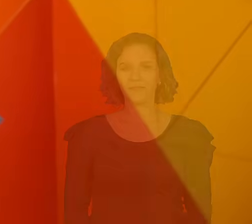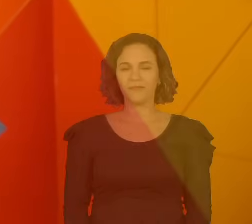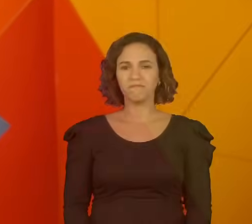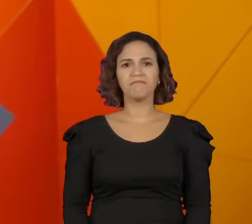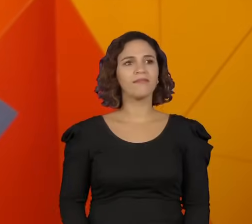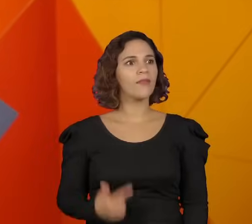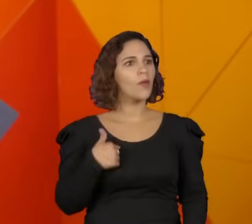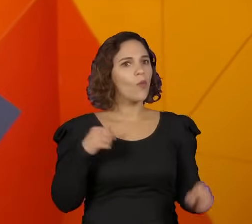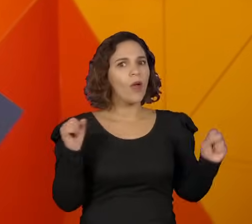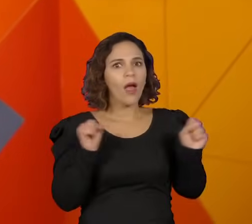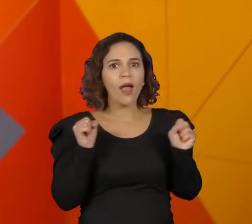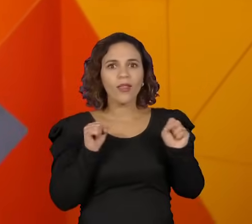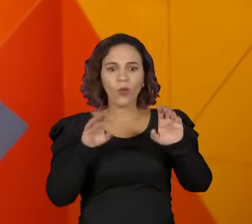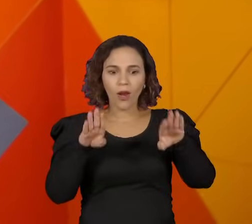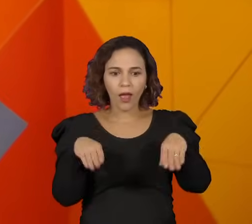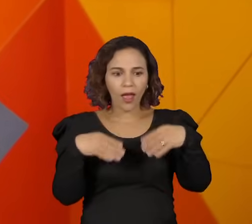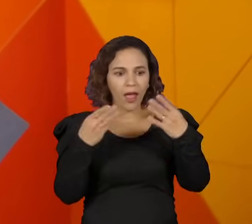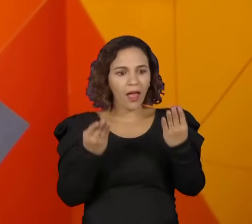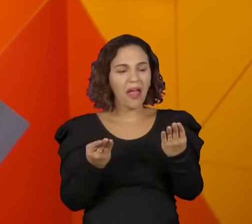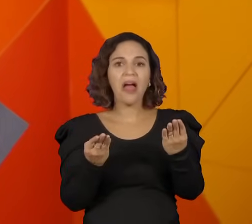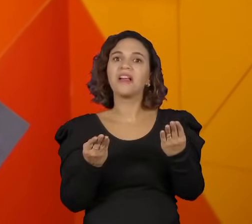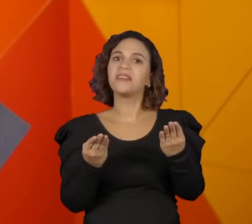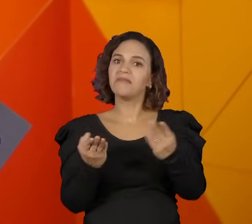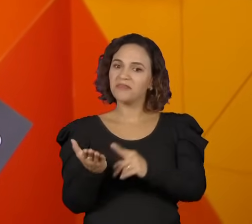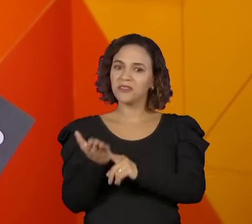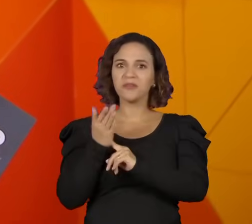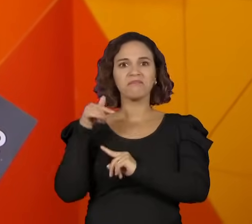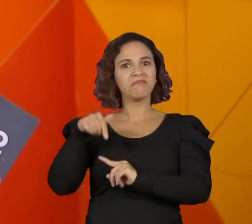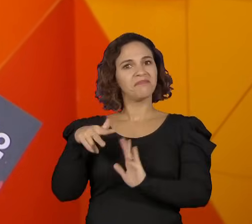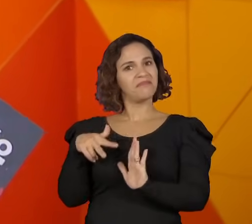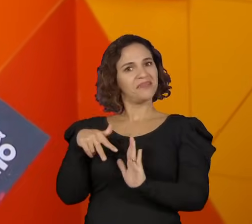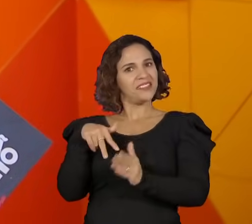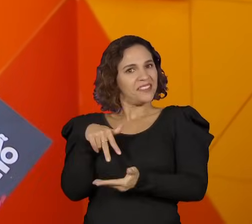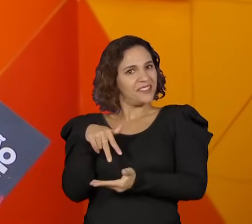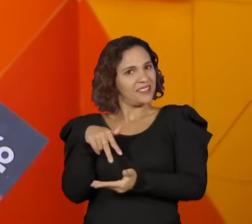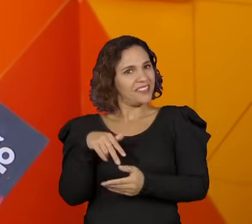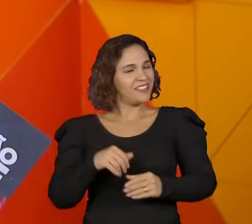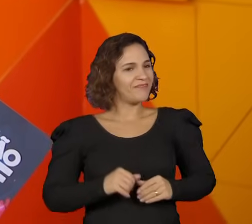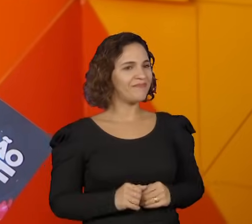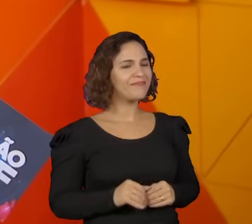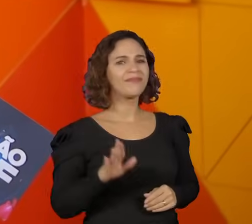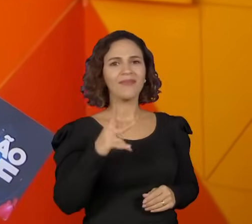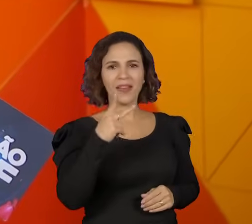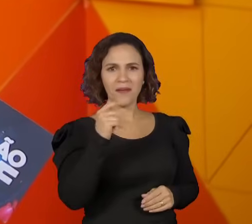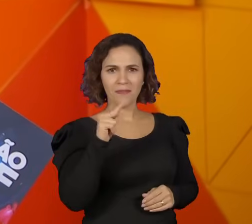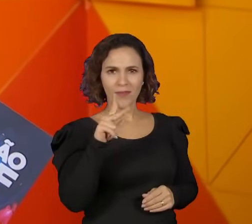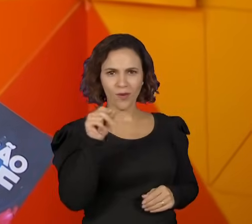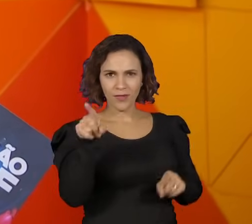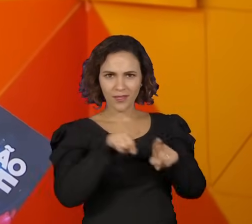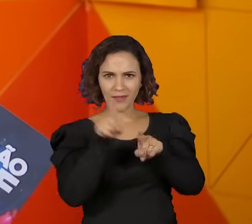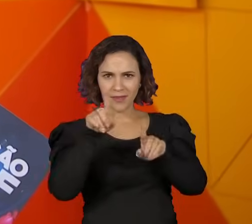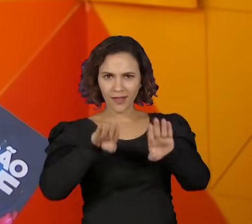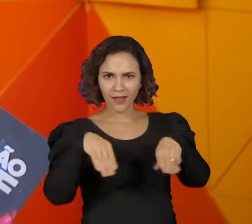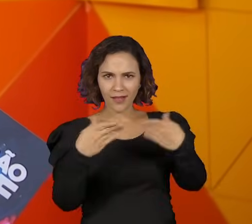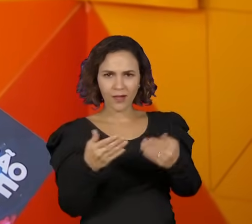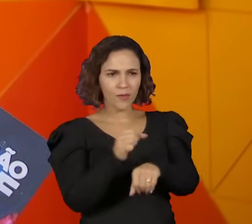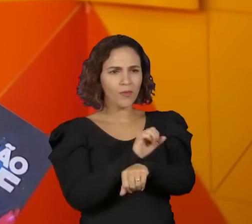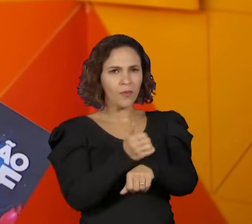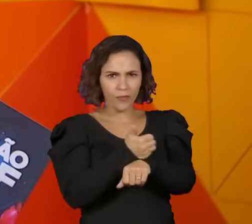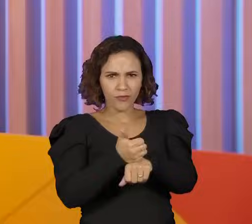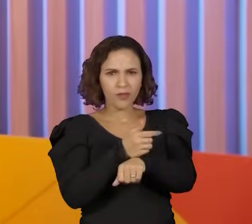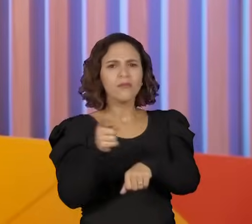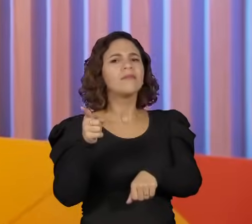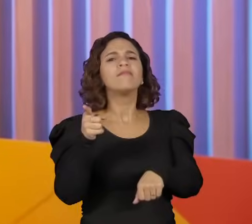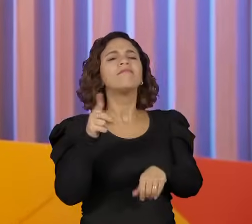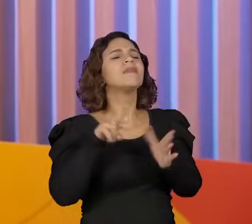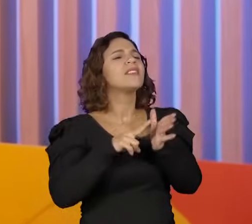Eu adorei as cartas que saíram para o Estação Livre. Paulo, você também é tarólogo. Sou. O que significa o tarô para você?